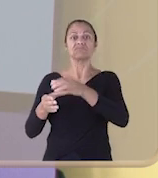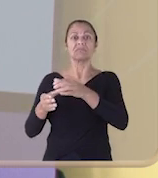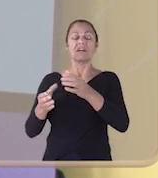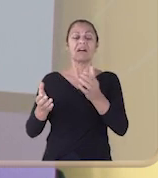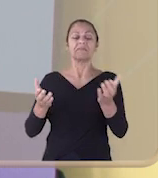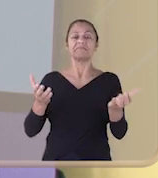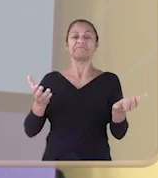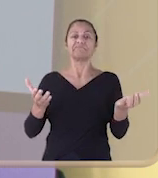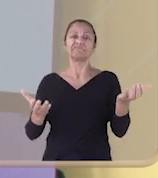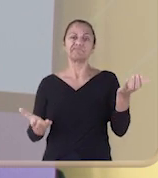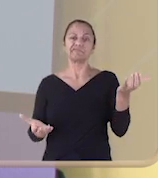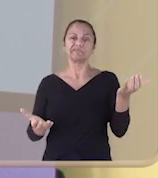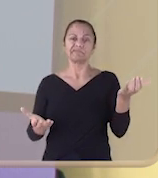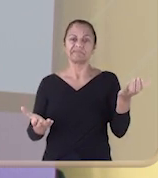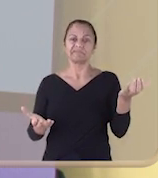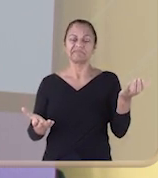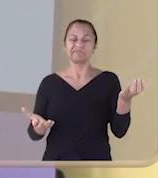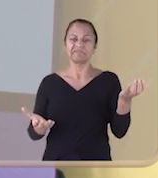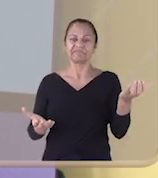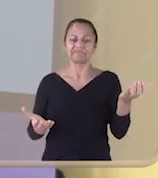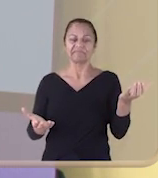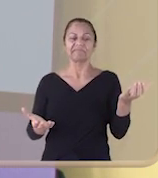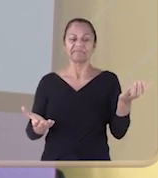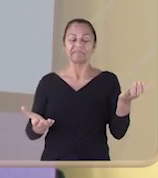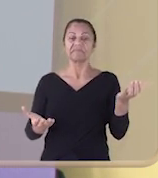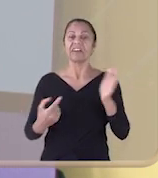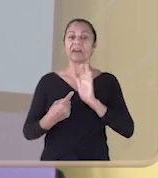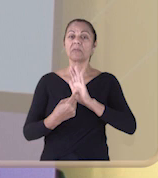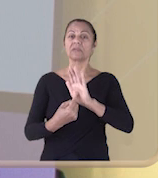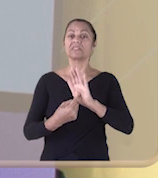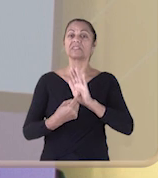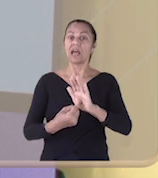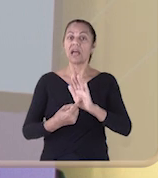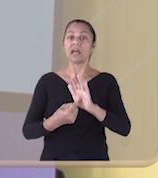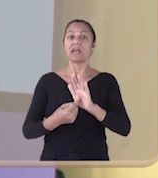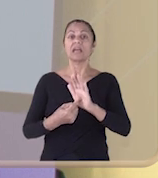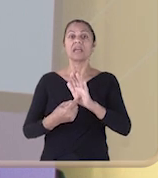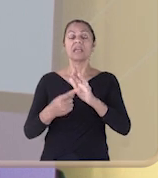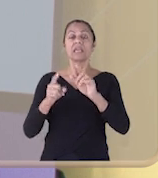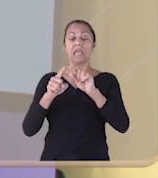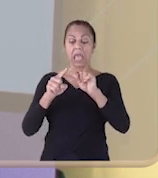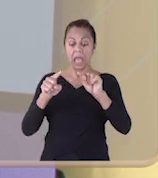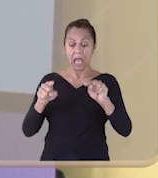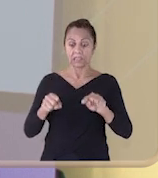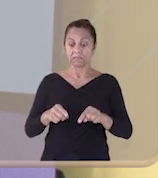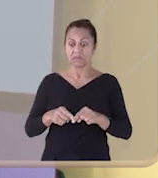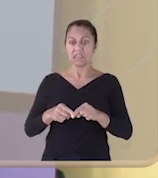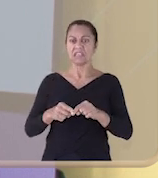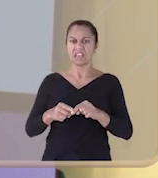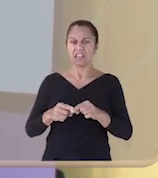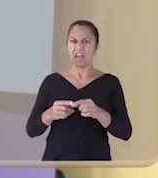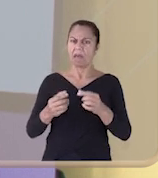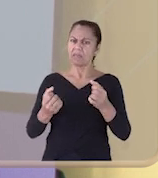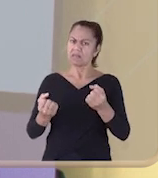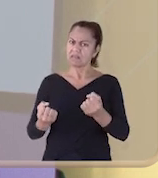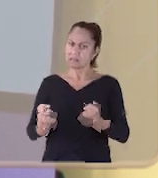balança irá abaixar para o lado direito, indicando que as peras estão